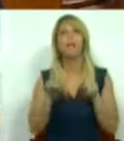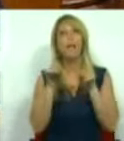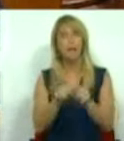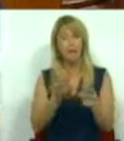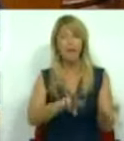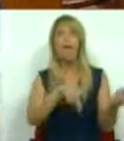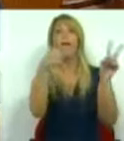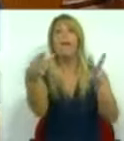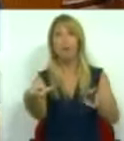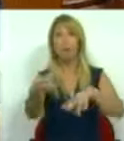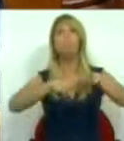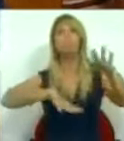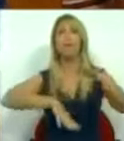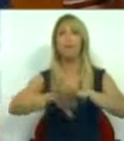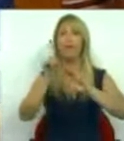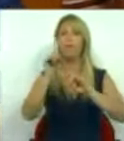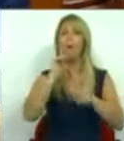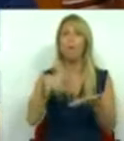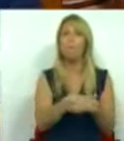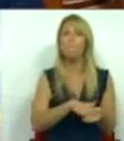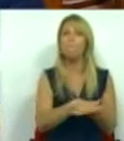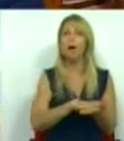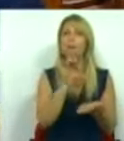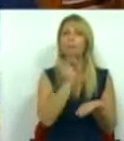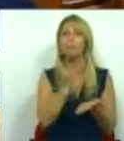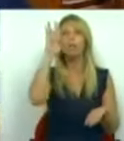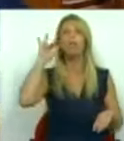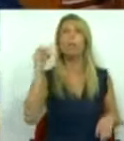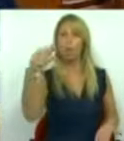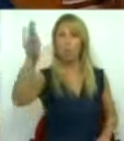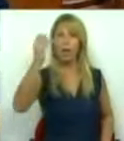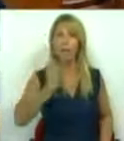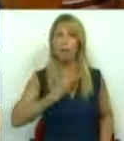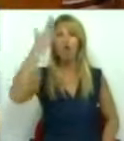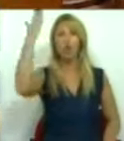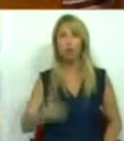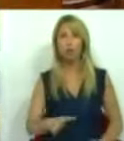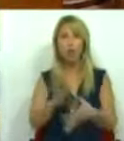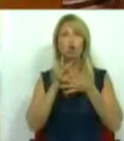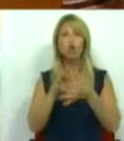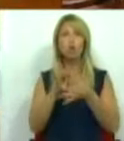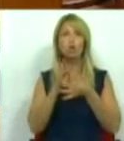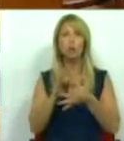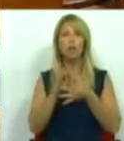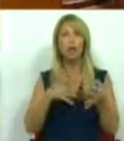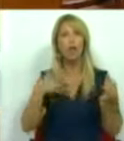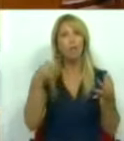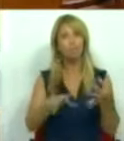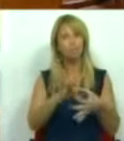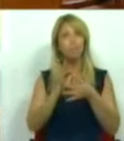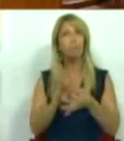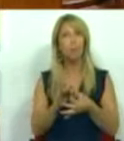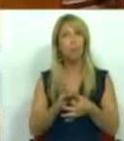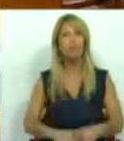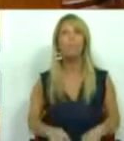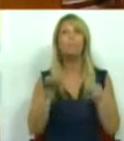será feita conformando-a com os valores matriciais do PSD: justiça, solidariedade, coesão. E esses valores